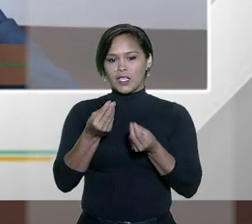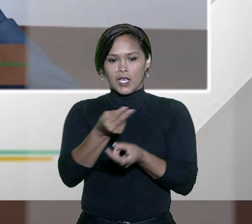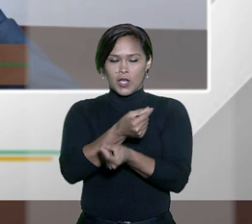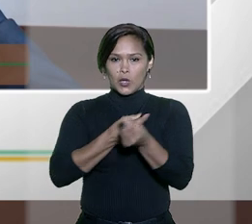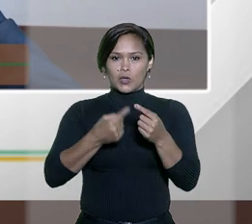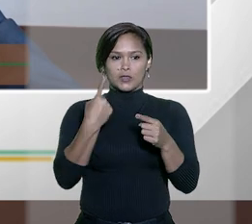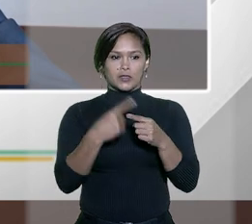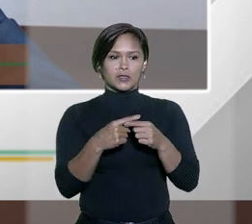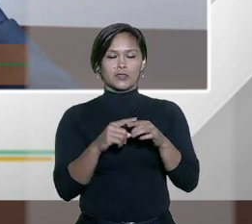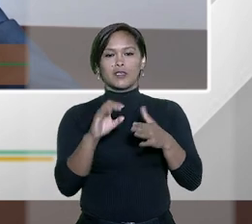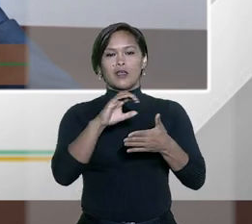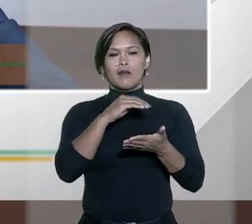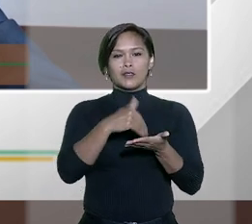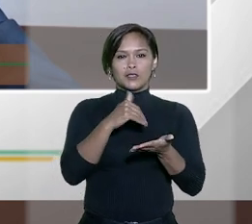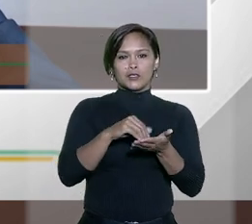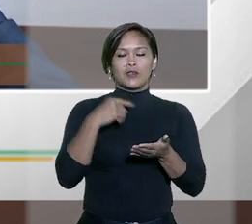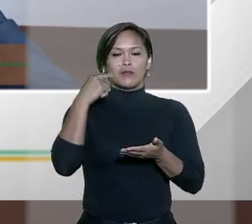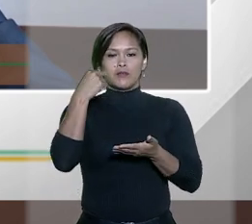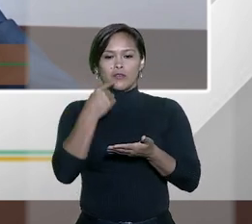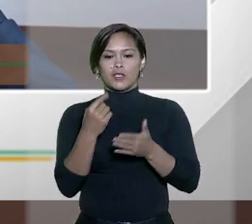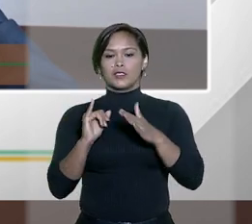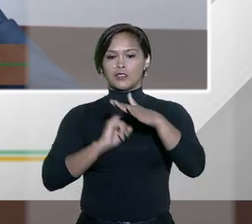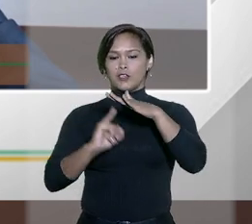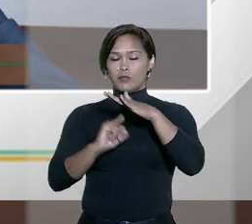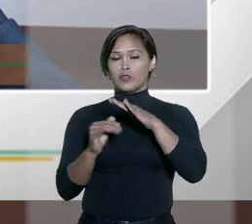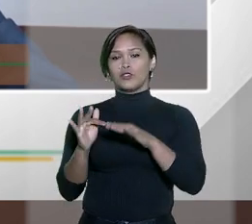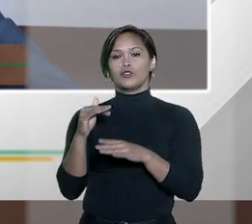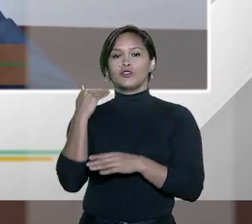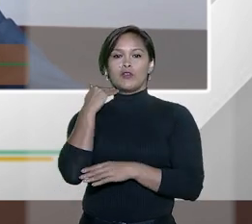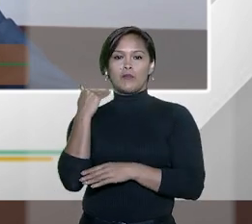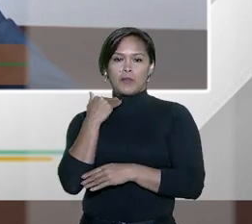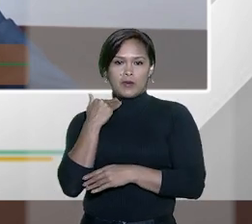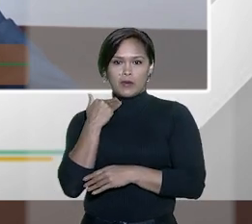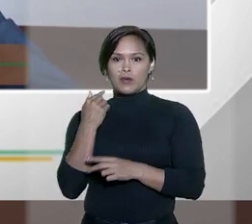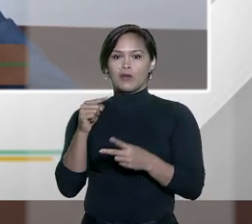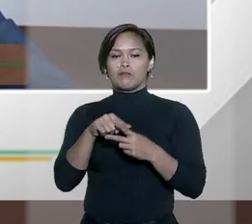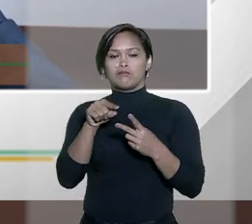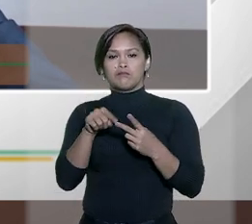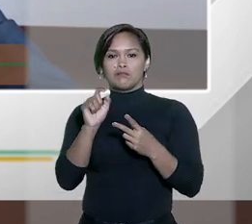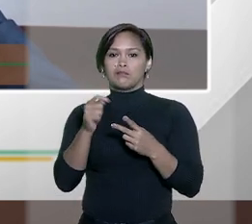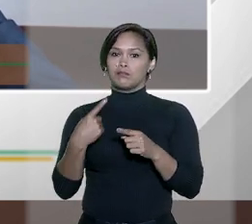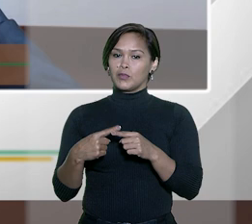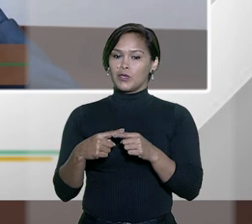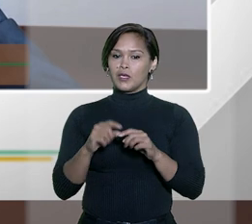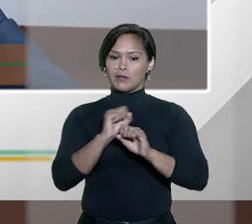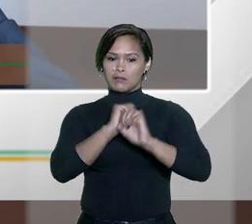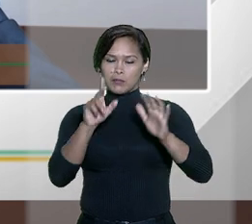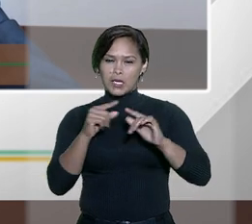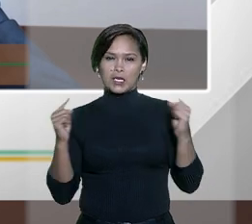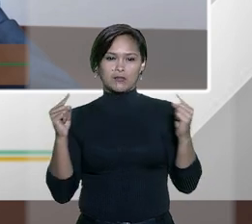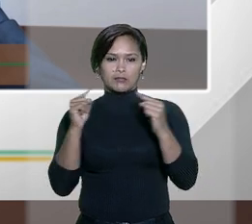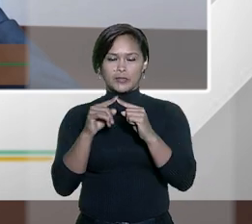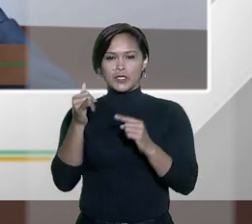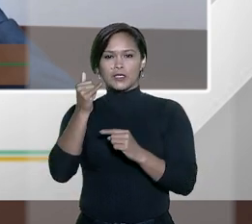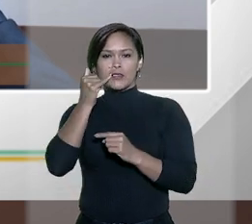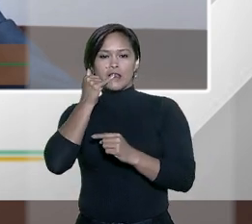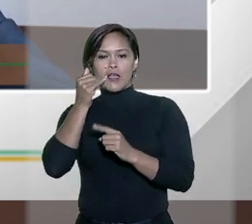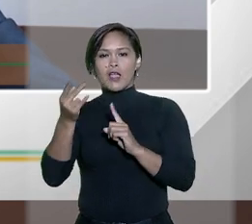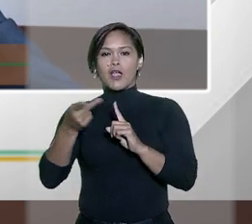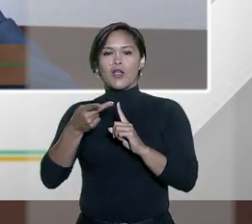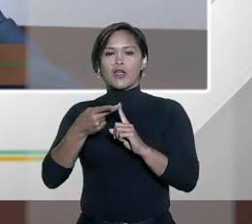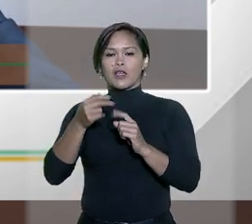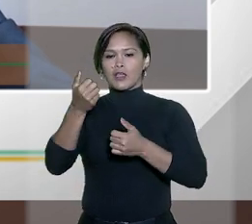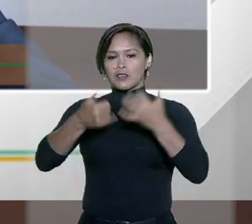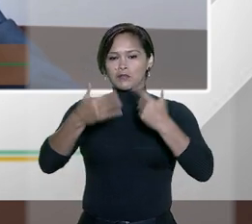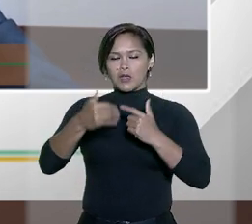negociando, se é um escritório de advocacia, se é uma instituição financeira, enfim, porque às vezes aparecem umas ligações, né? Os clientes